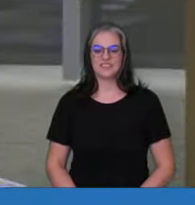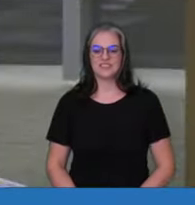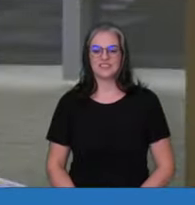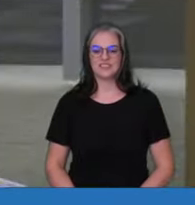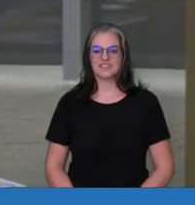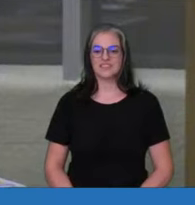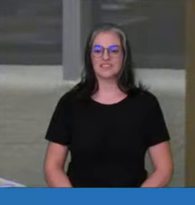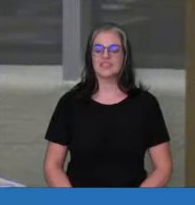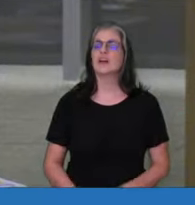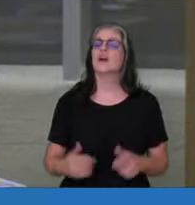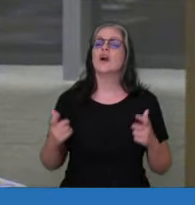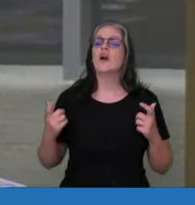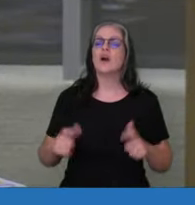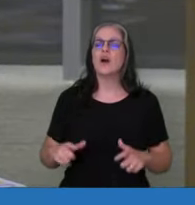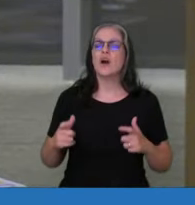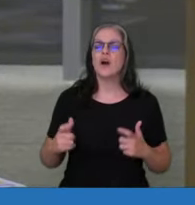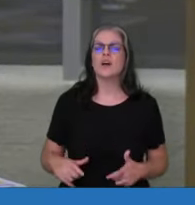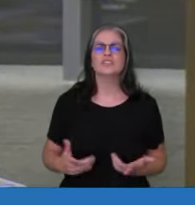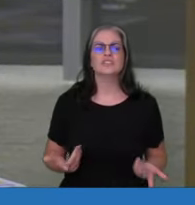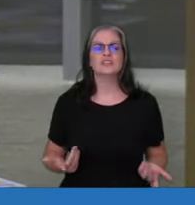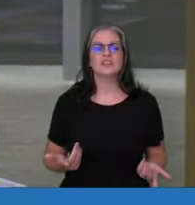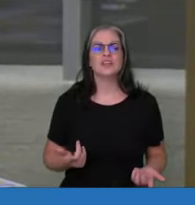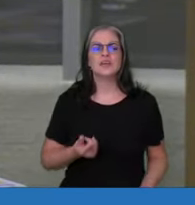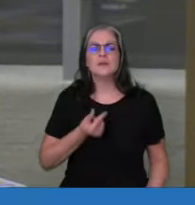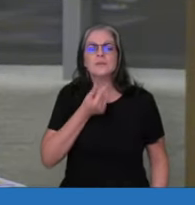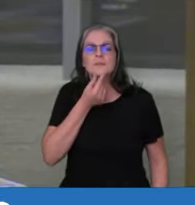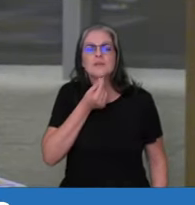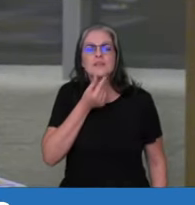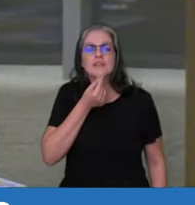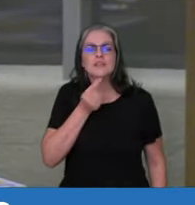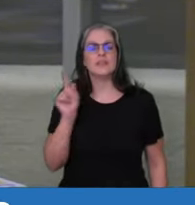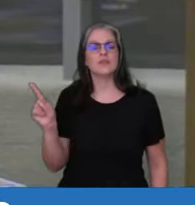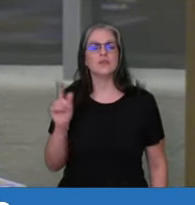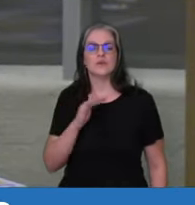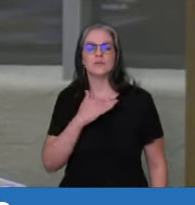Onde estão os nossos meninos de Belfor Roxo?